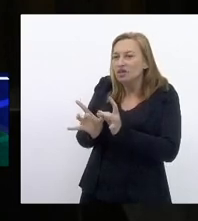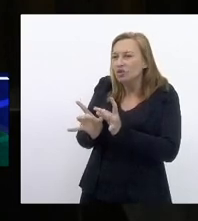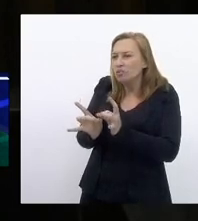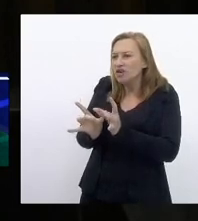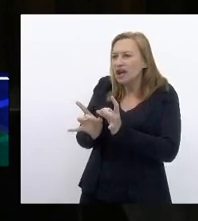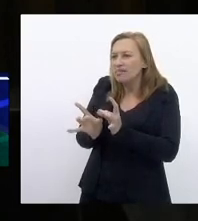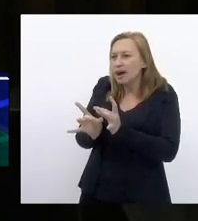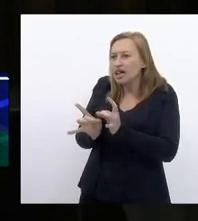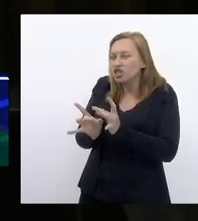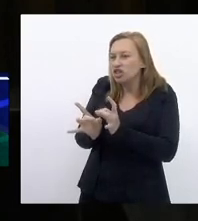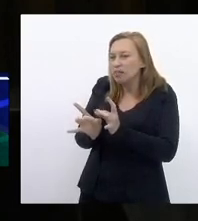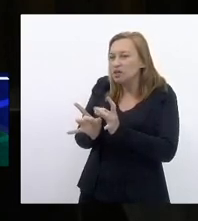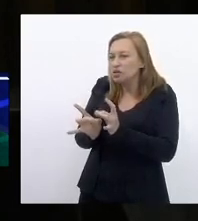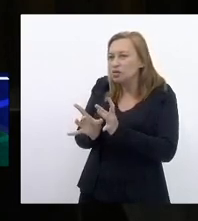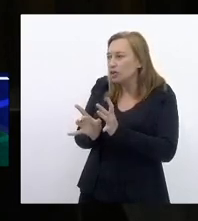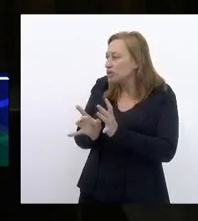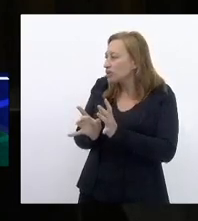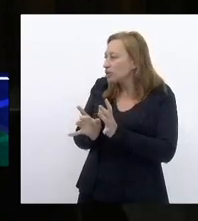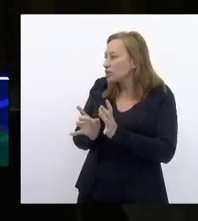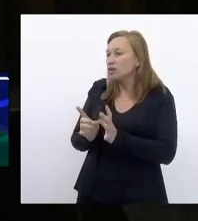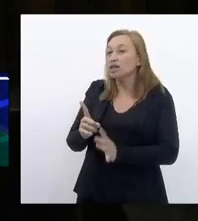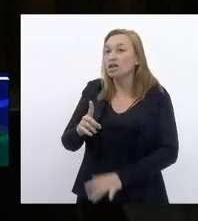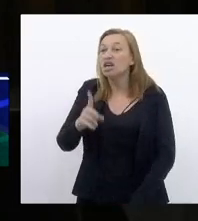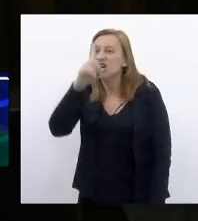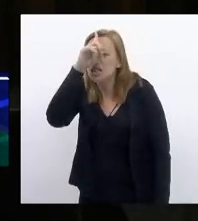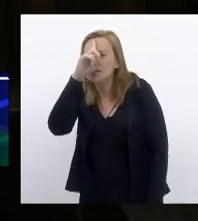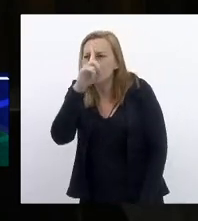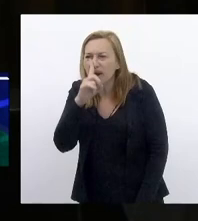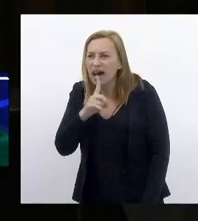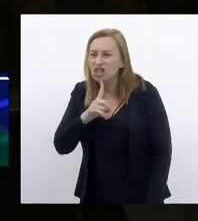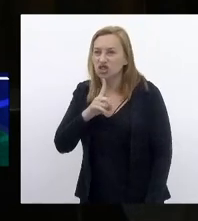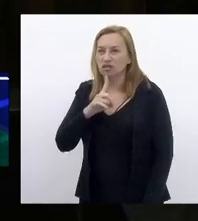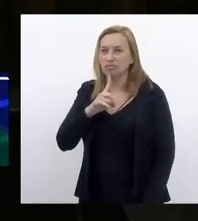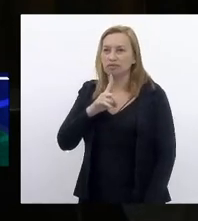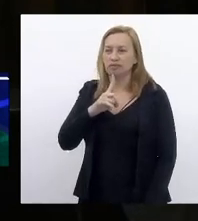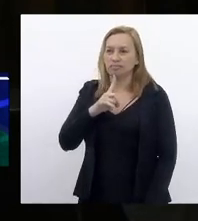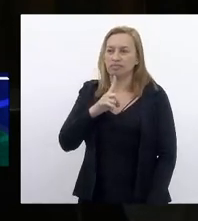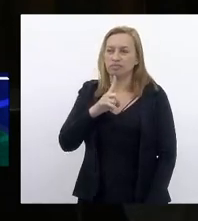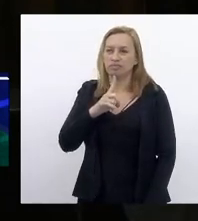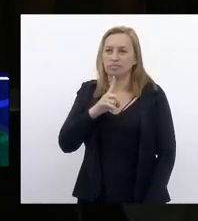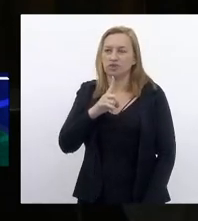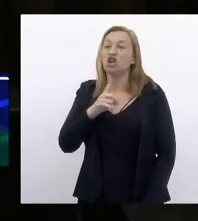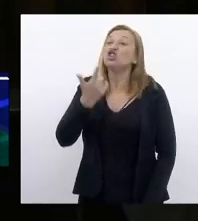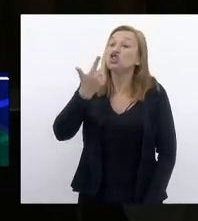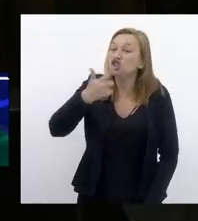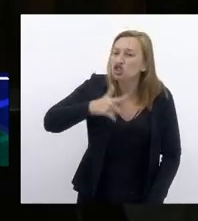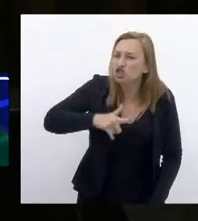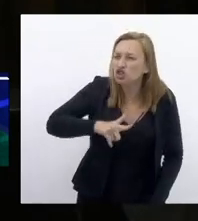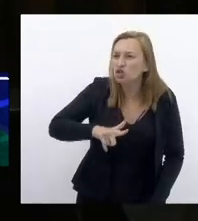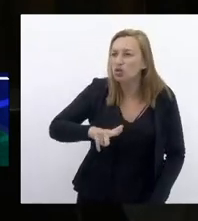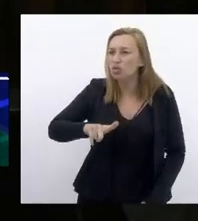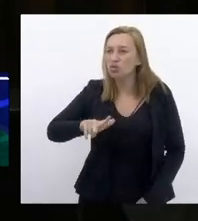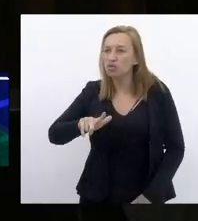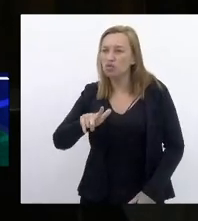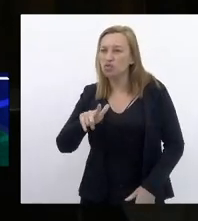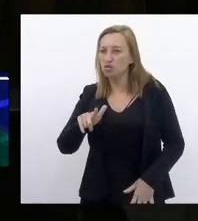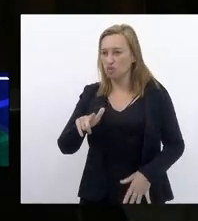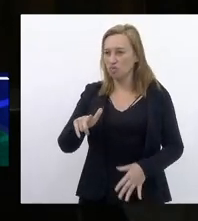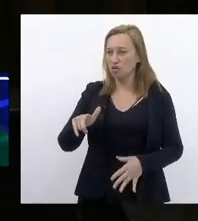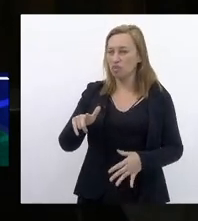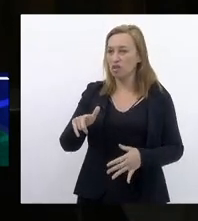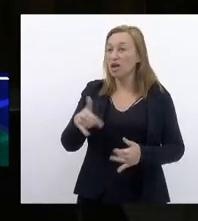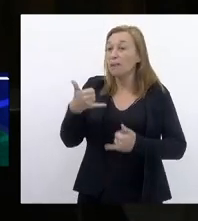monetizando, capitalizando e, mais uma vez, sapateando na memória, na